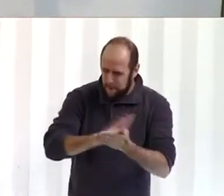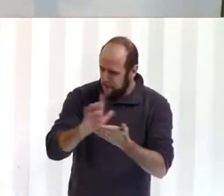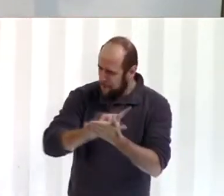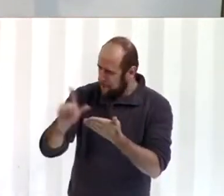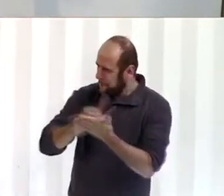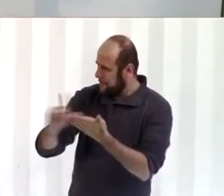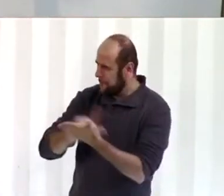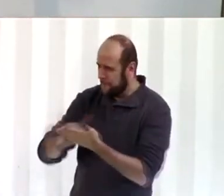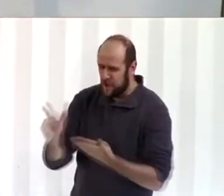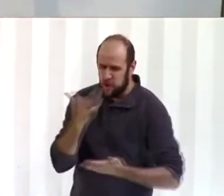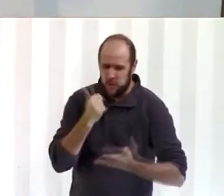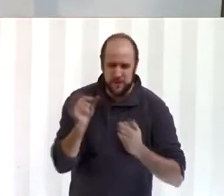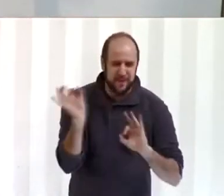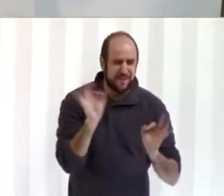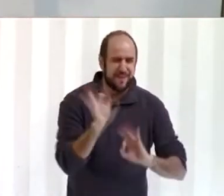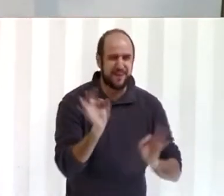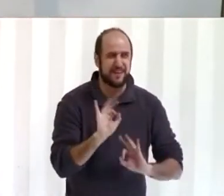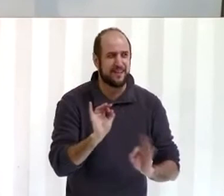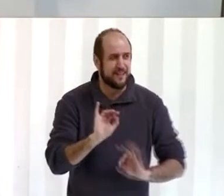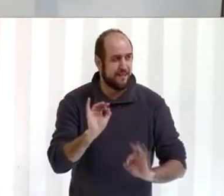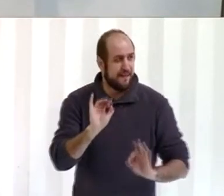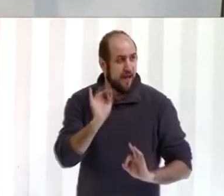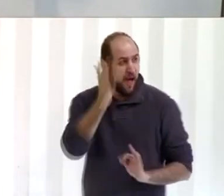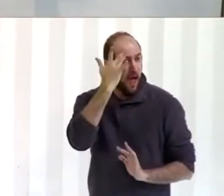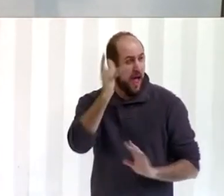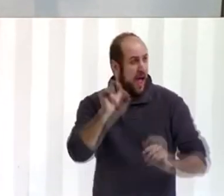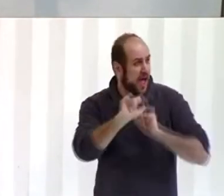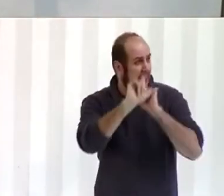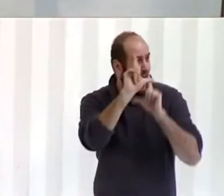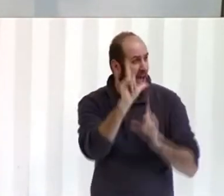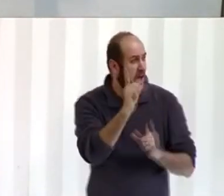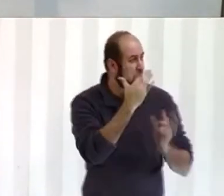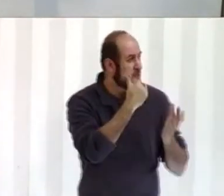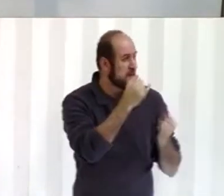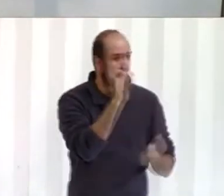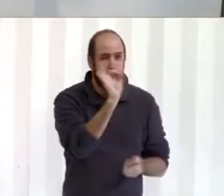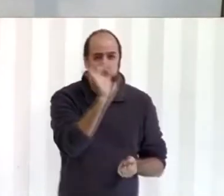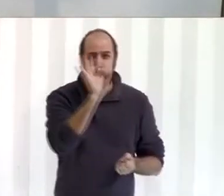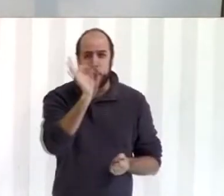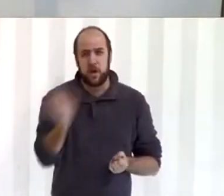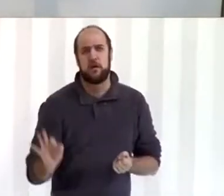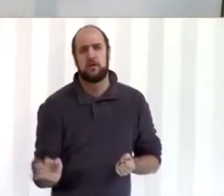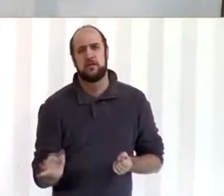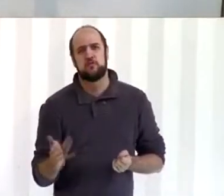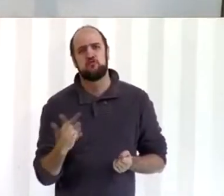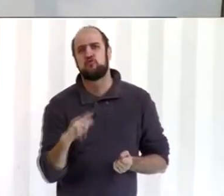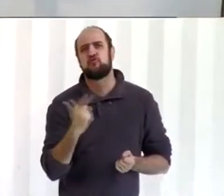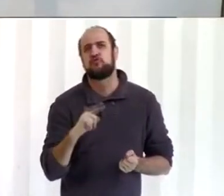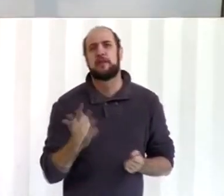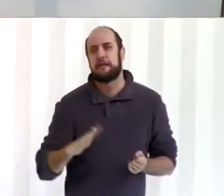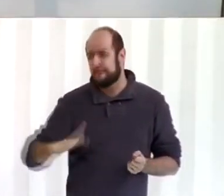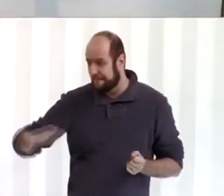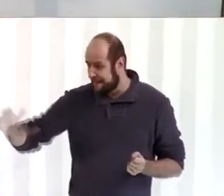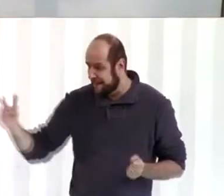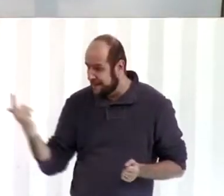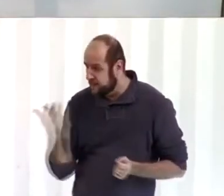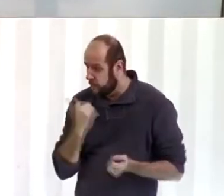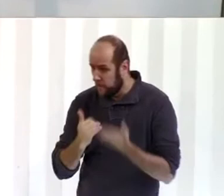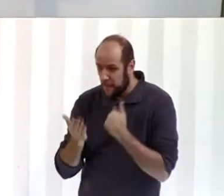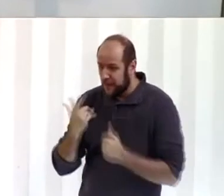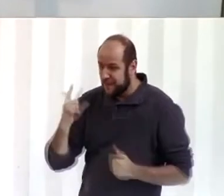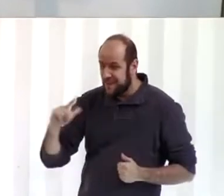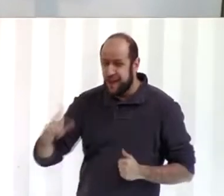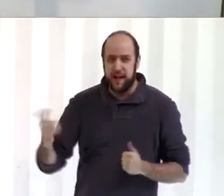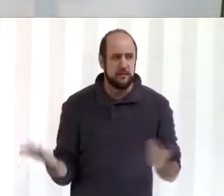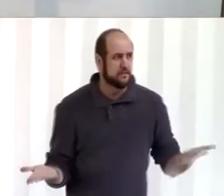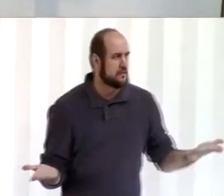aqui. Amanhã nós não vamos ter absolutamente nada para dar de comer às crianças. Agora